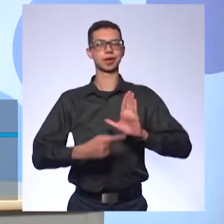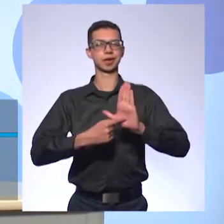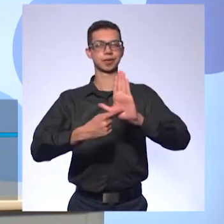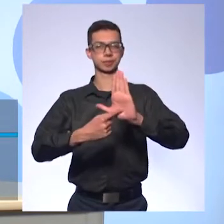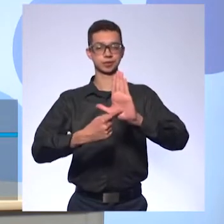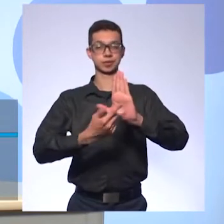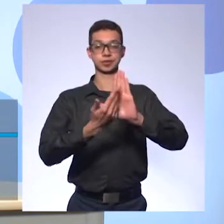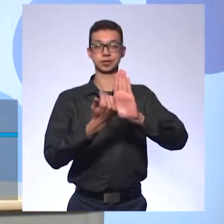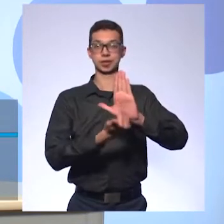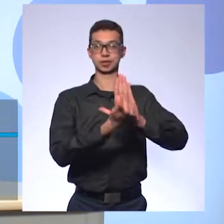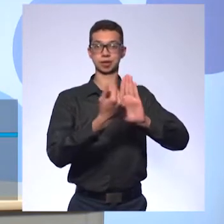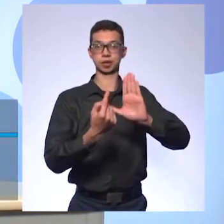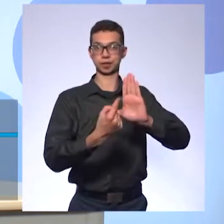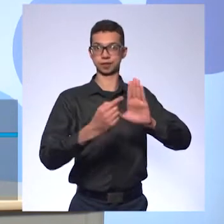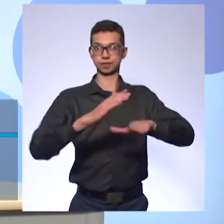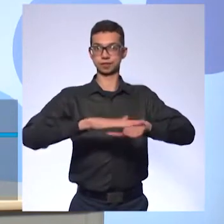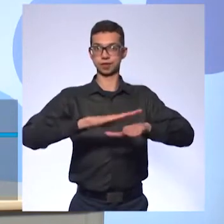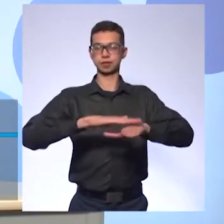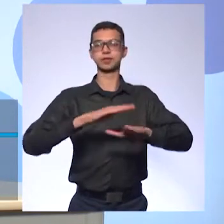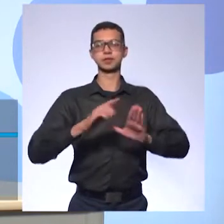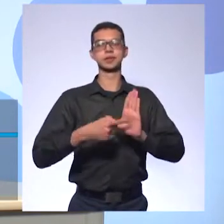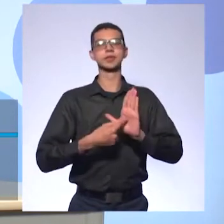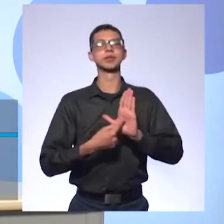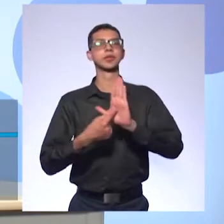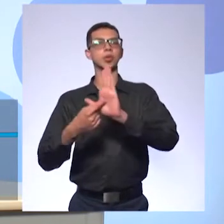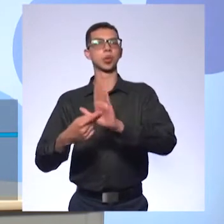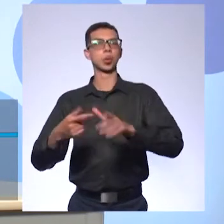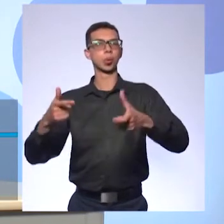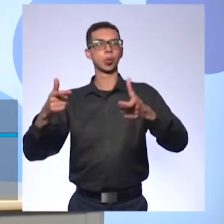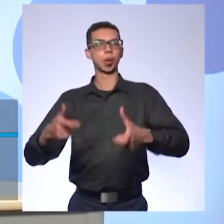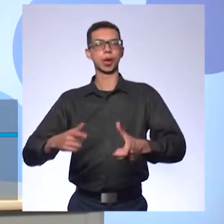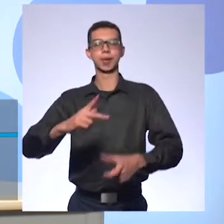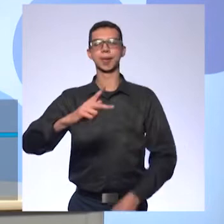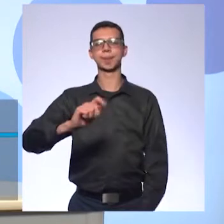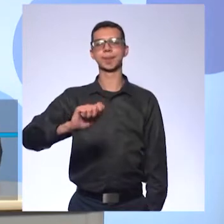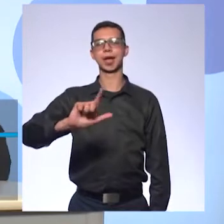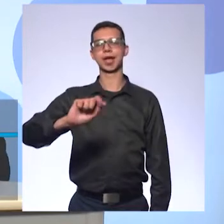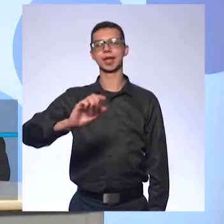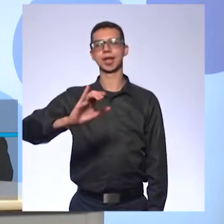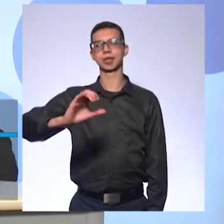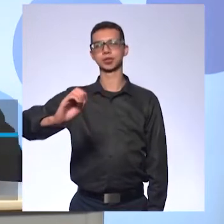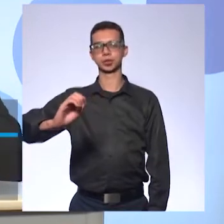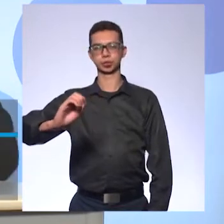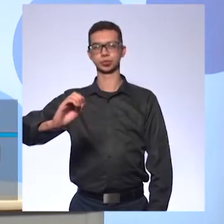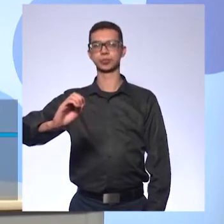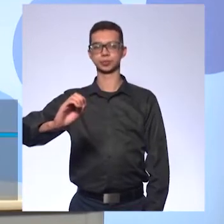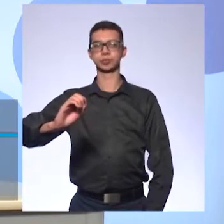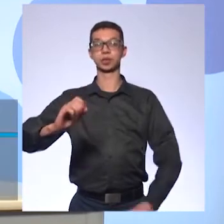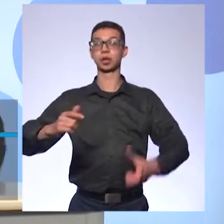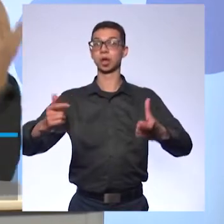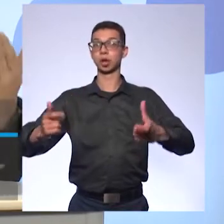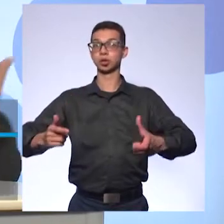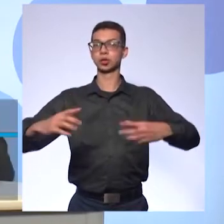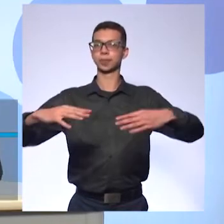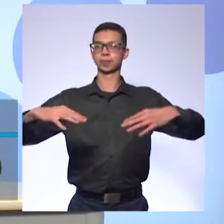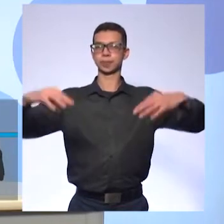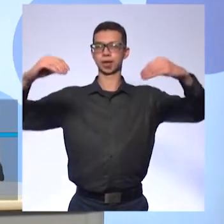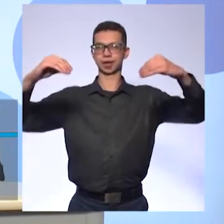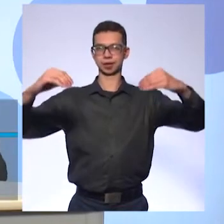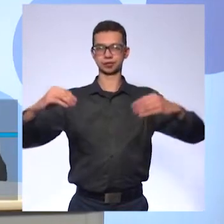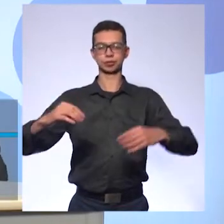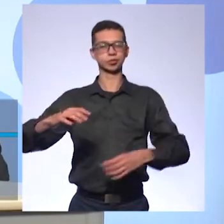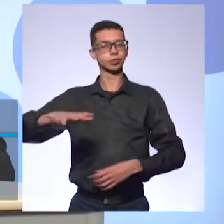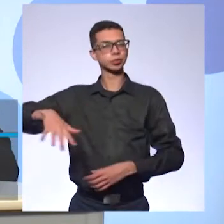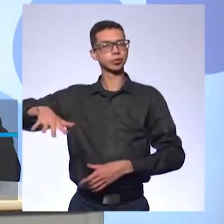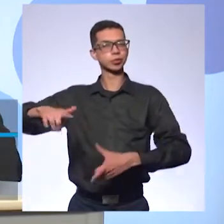suas obras no Palácio. É legal a gente ressaltar que no Palácio, né, onde vão ficar em exposição